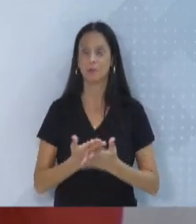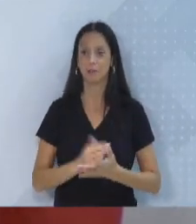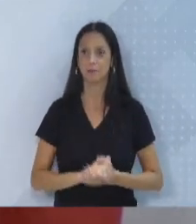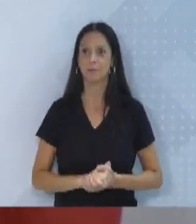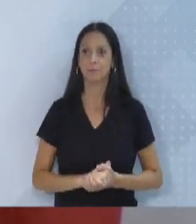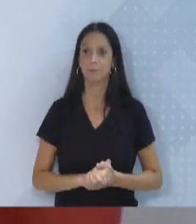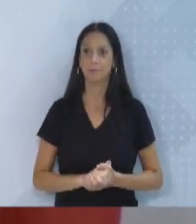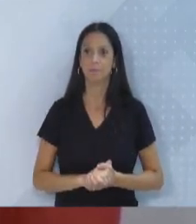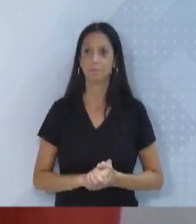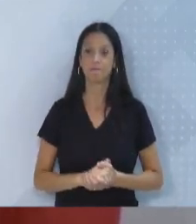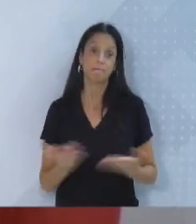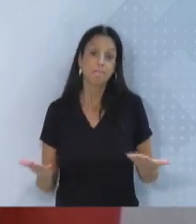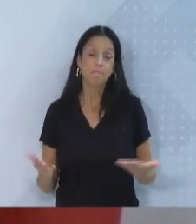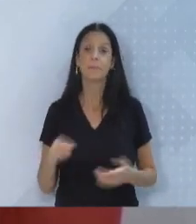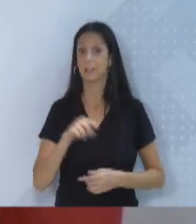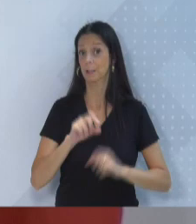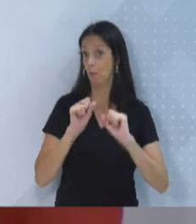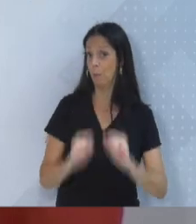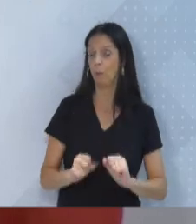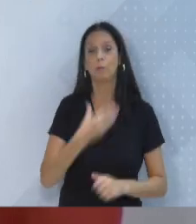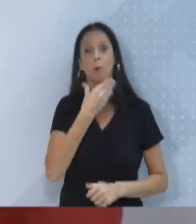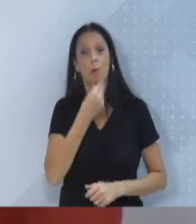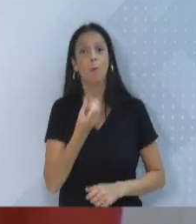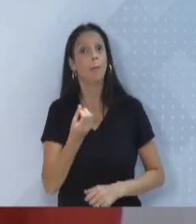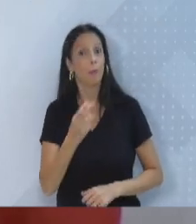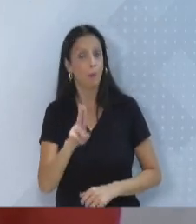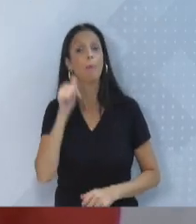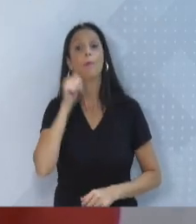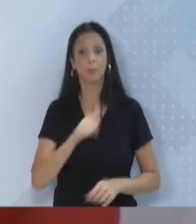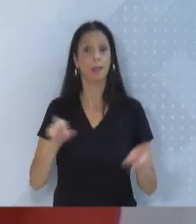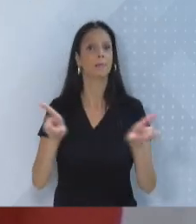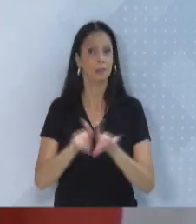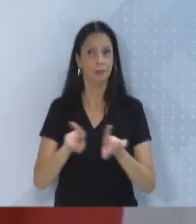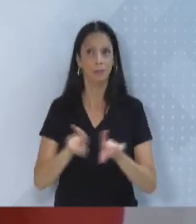Essa pessoa pode ser um homem ou uma mulher.